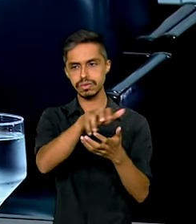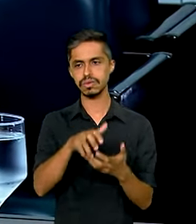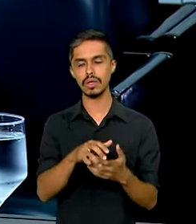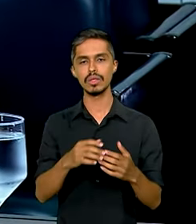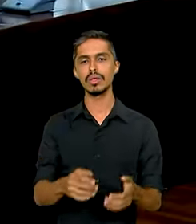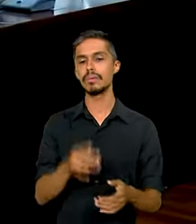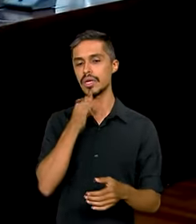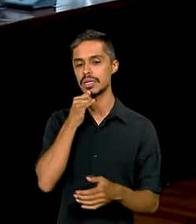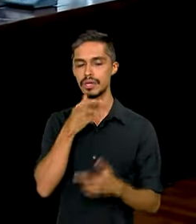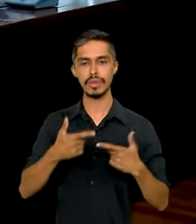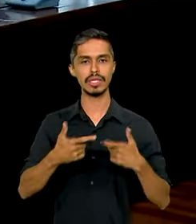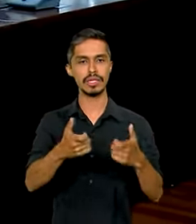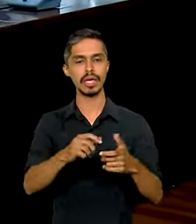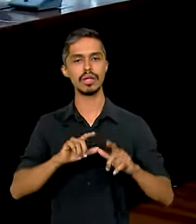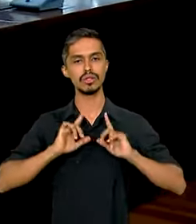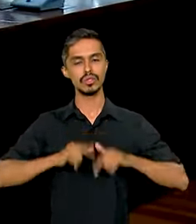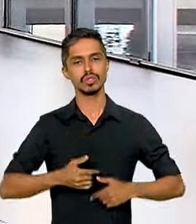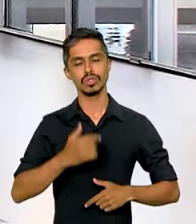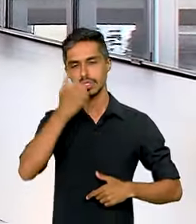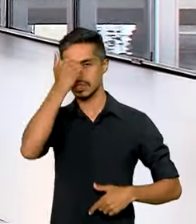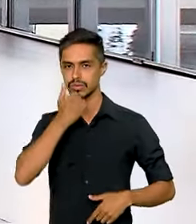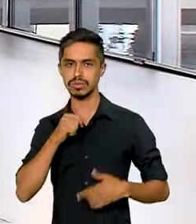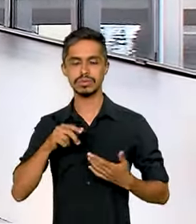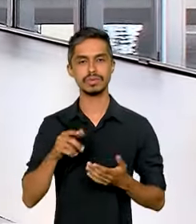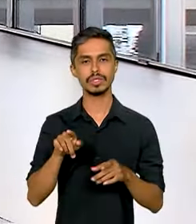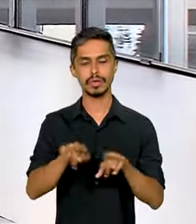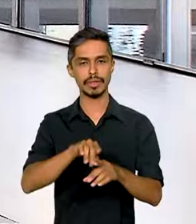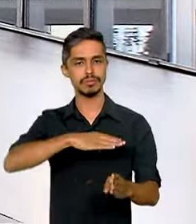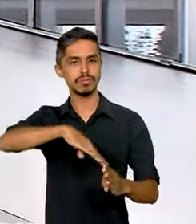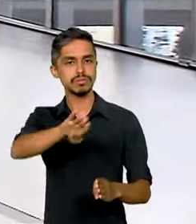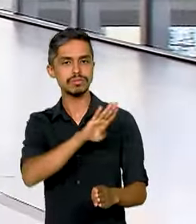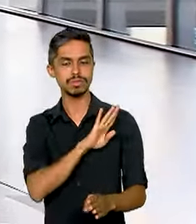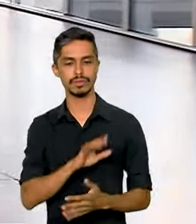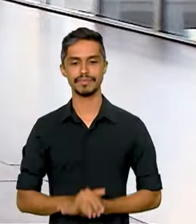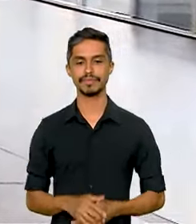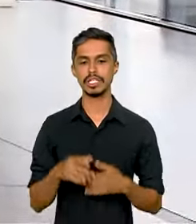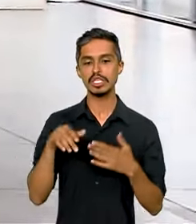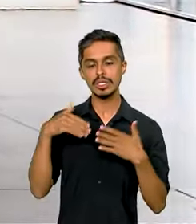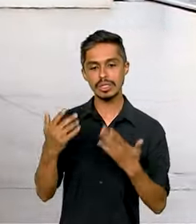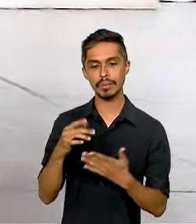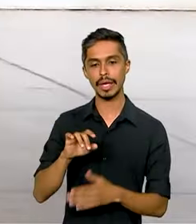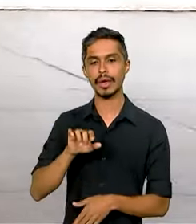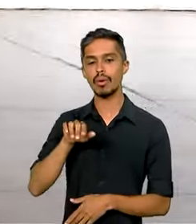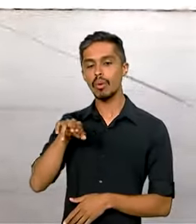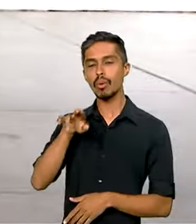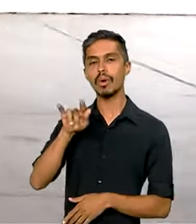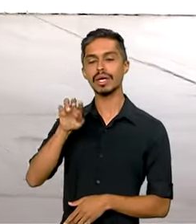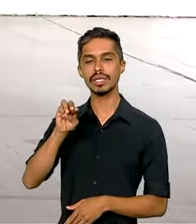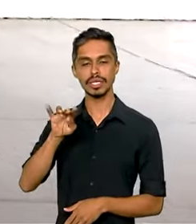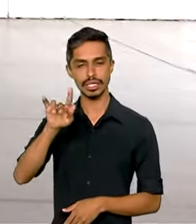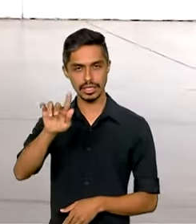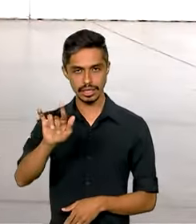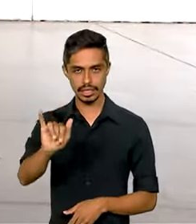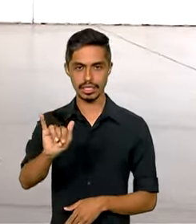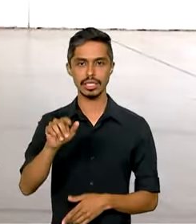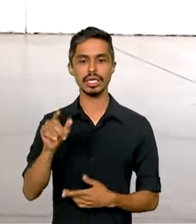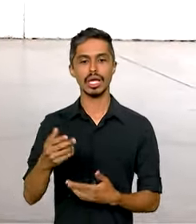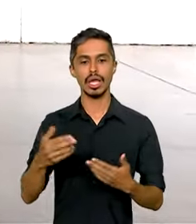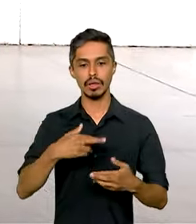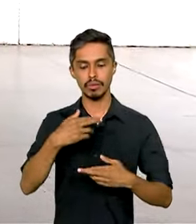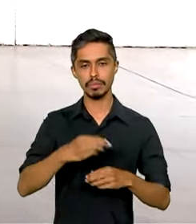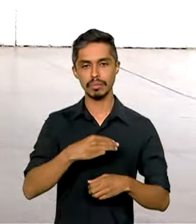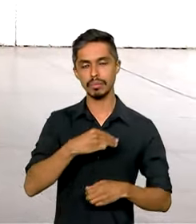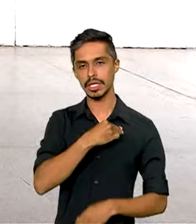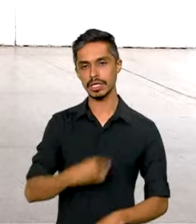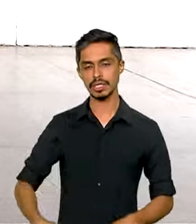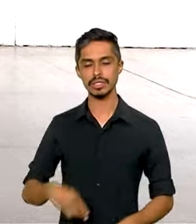conflitos na Ucrânia e na Faixa de Gaza. Em seguida, Wang Yi foi recebido pelo ministro das Relações